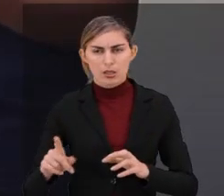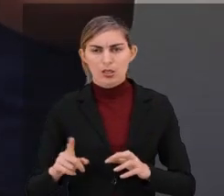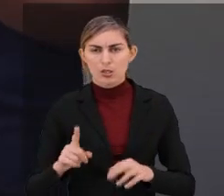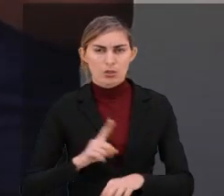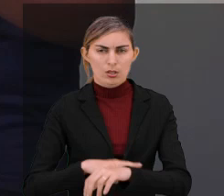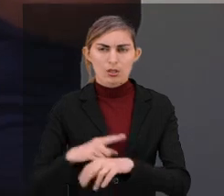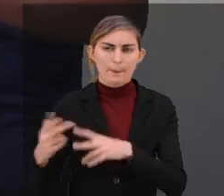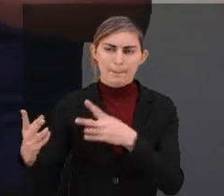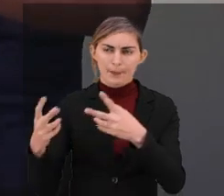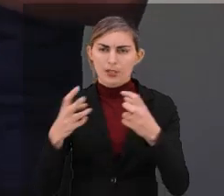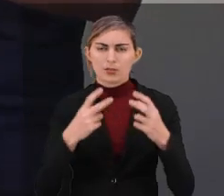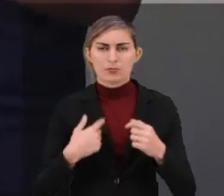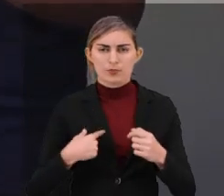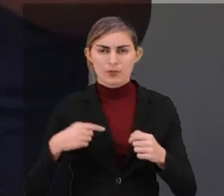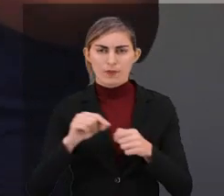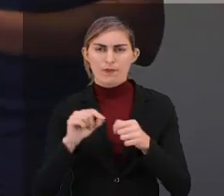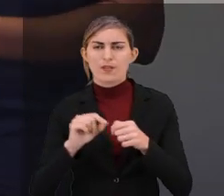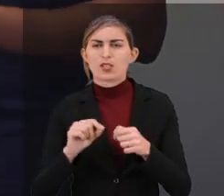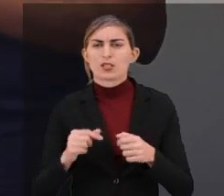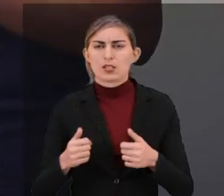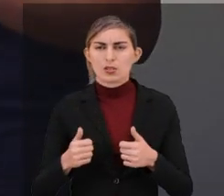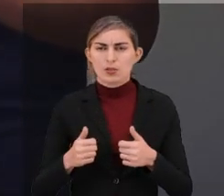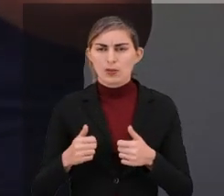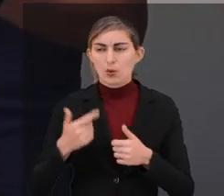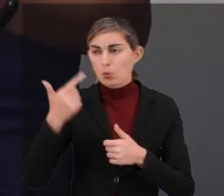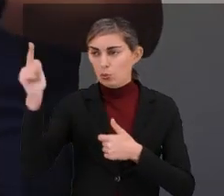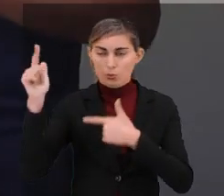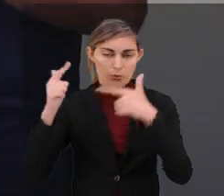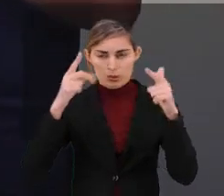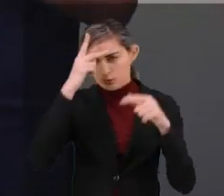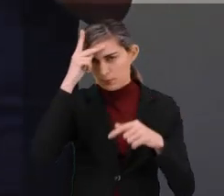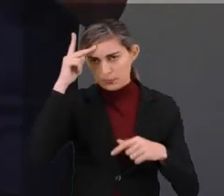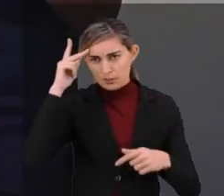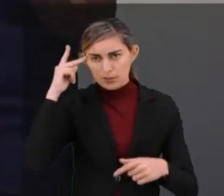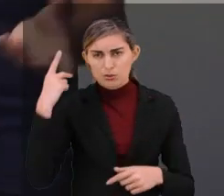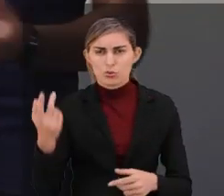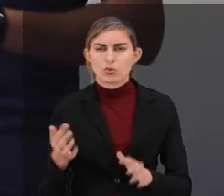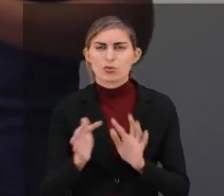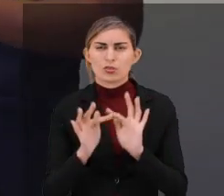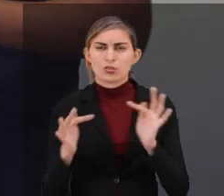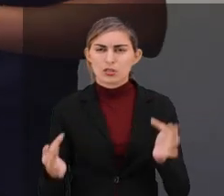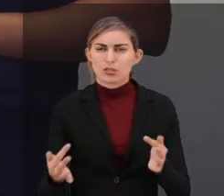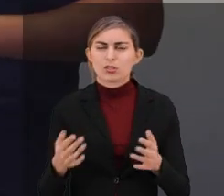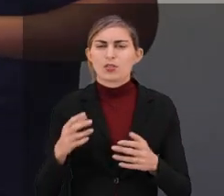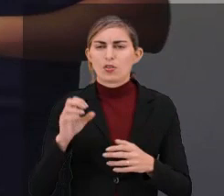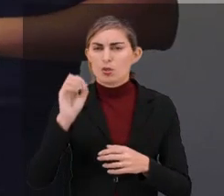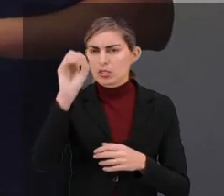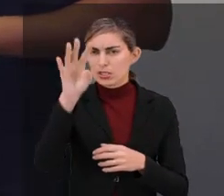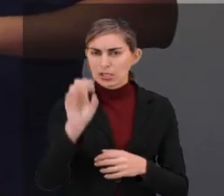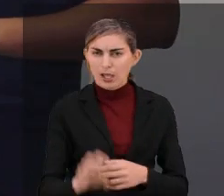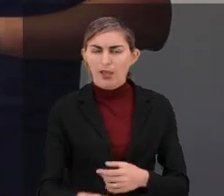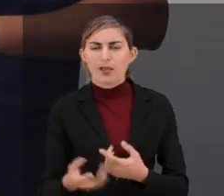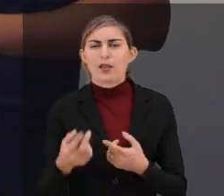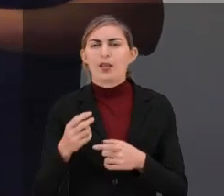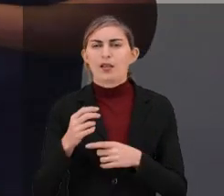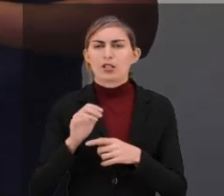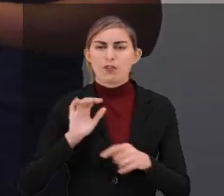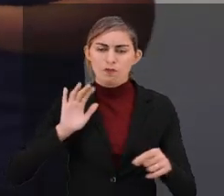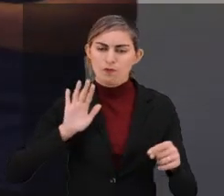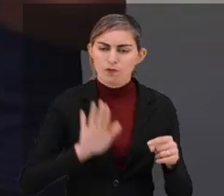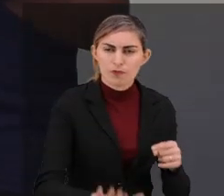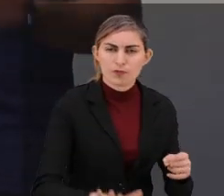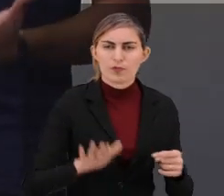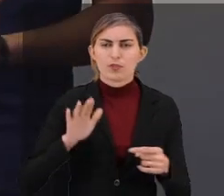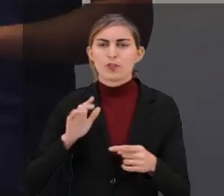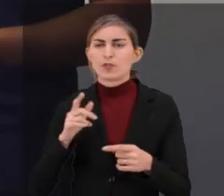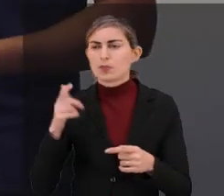ter a percepção de que você está fazendo muito, mas para outras pessoas, quando simplesmente você liga uma seta, quando simplesmente você evita uma freada brusca,